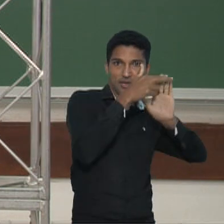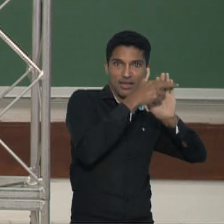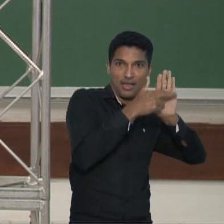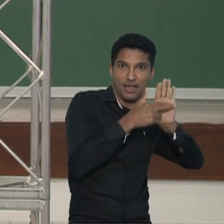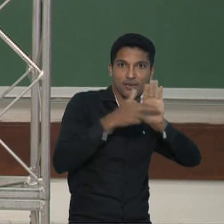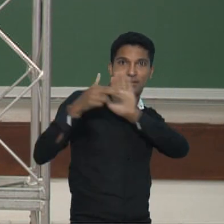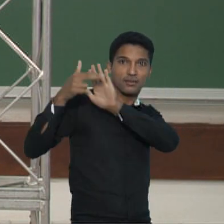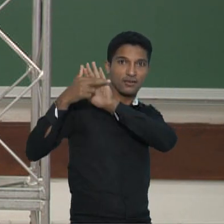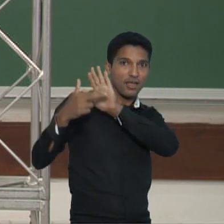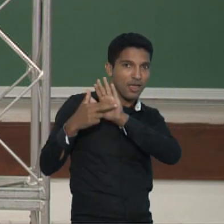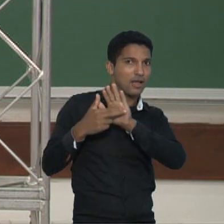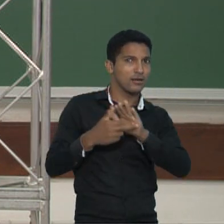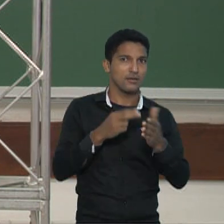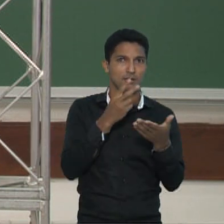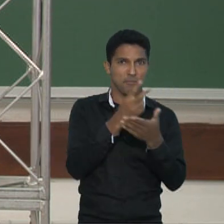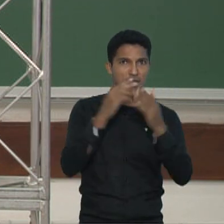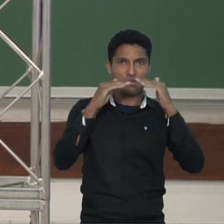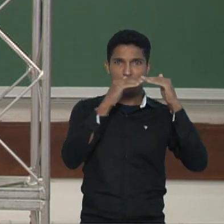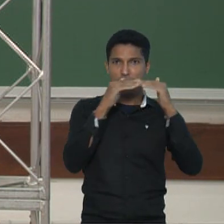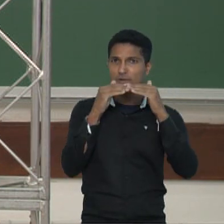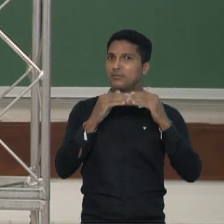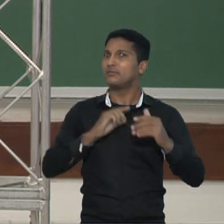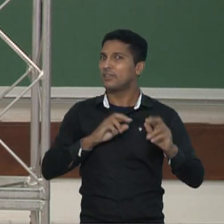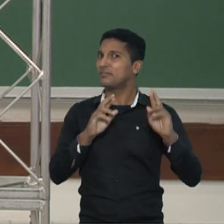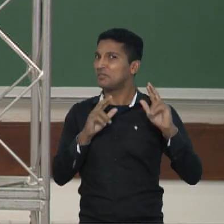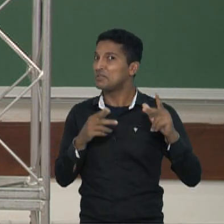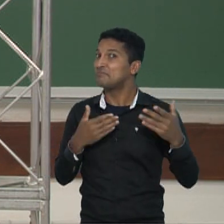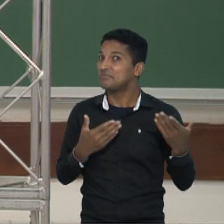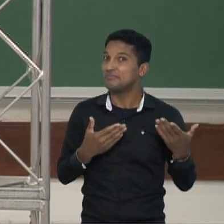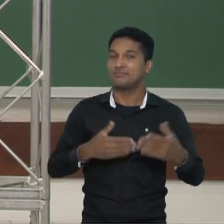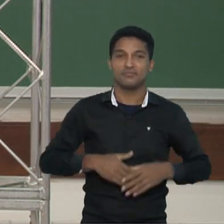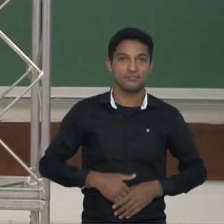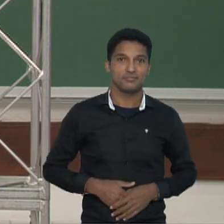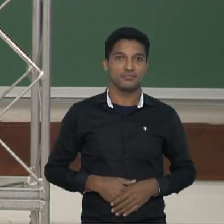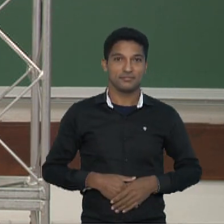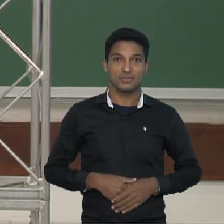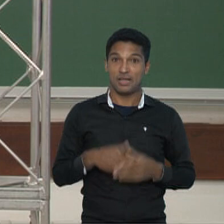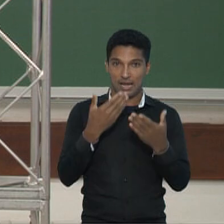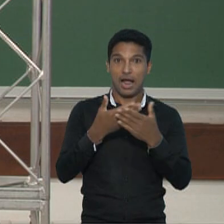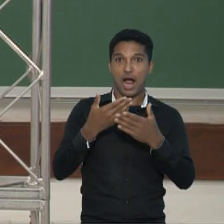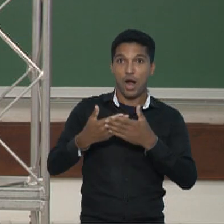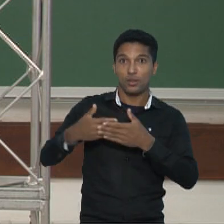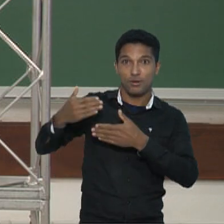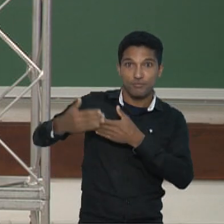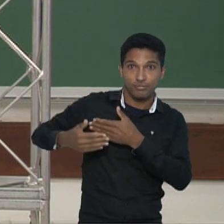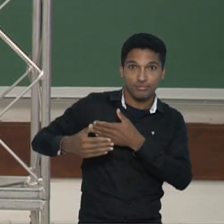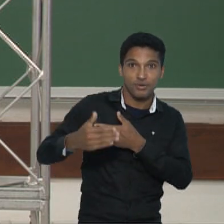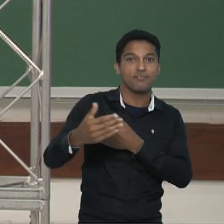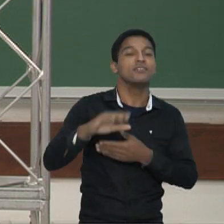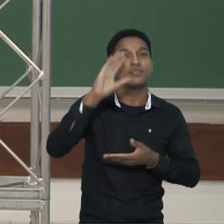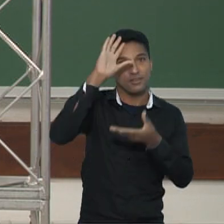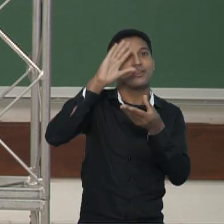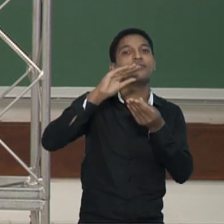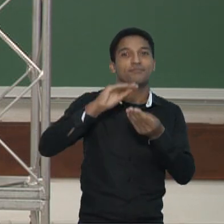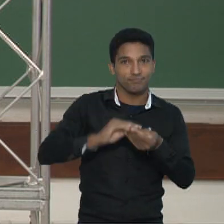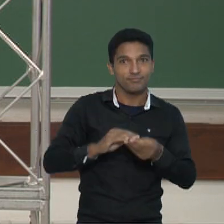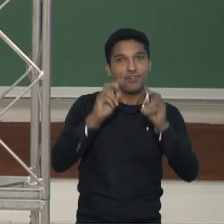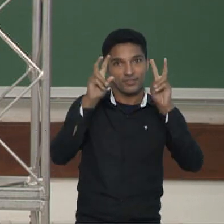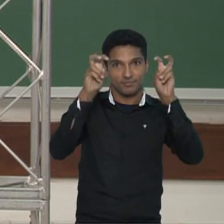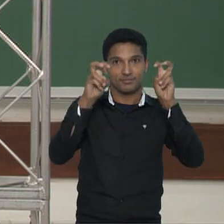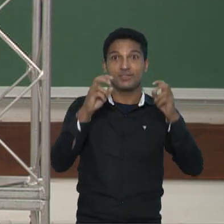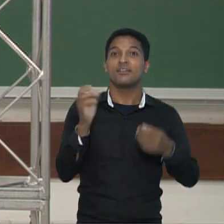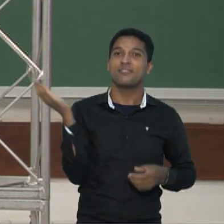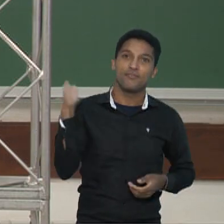algumas exceções? Ao longo da nossa aula, vocês vão entender bem sobre esse assunto. Vamos iniciar